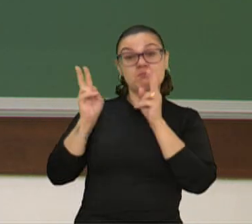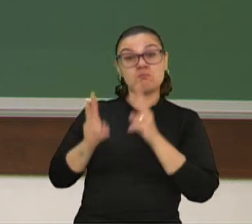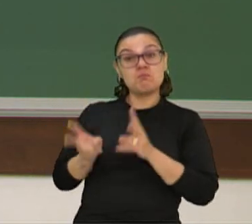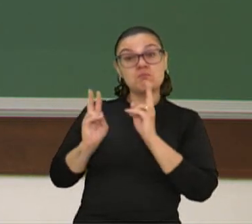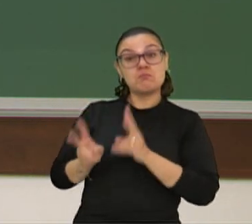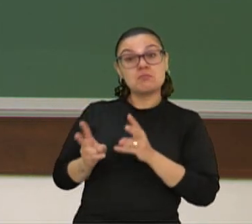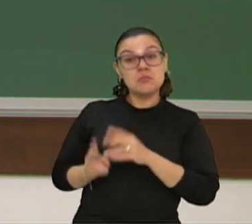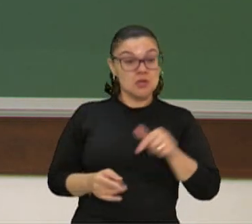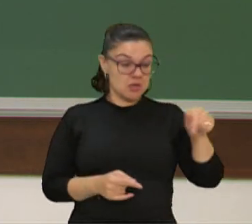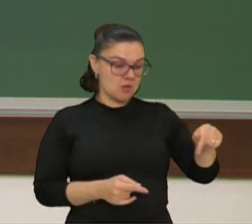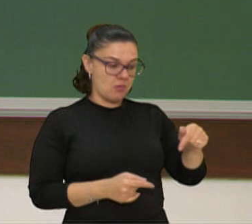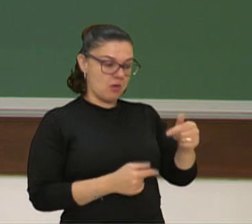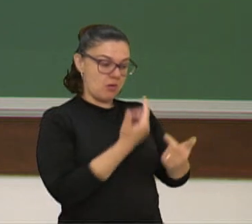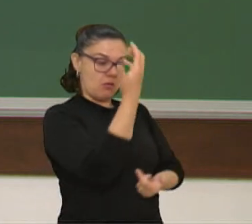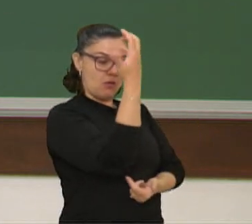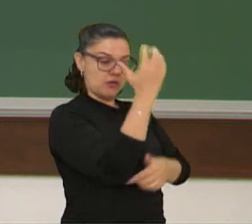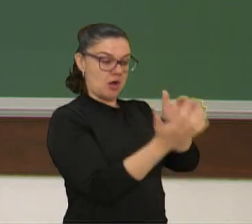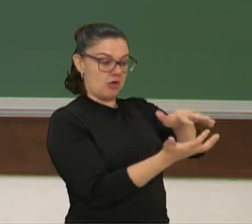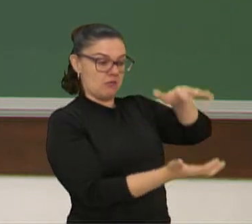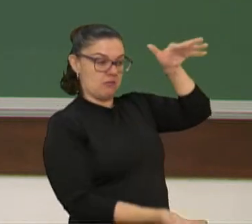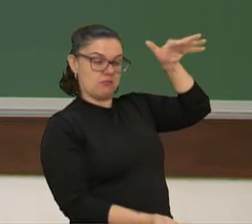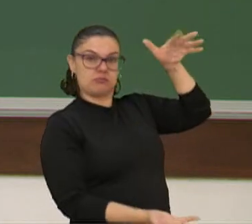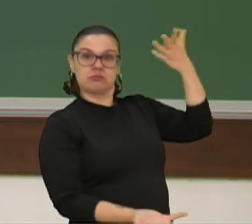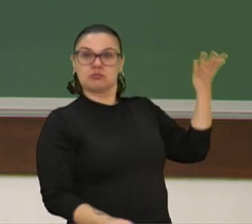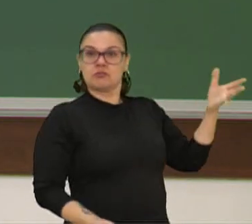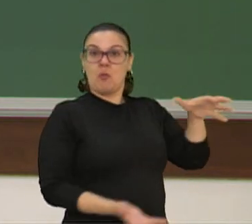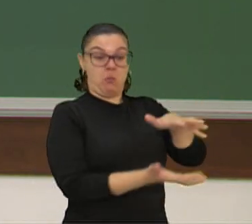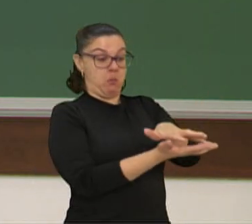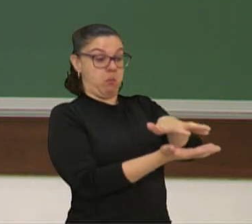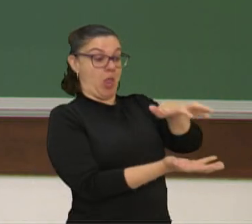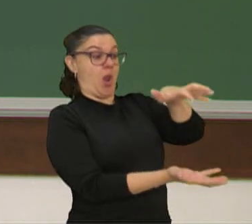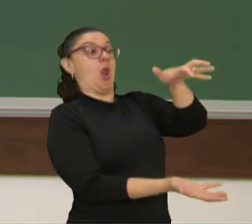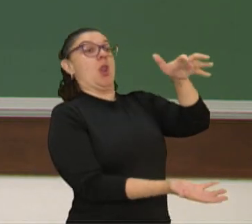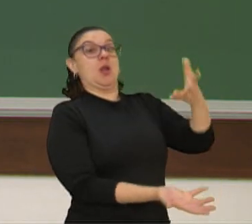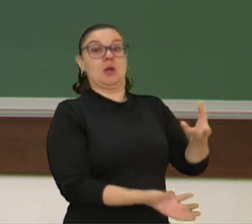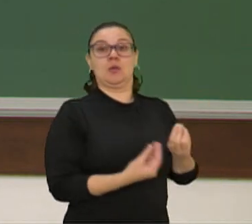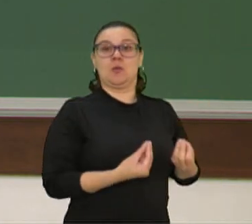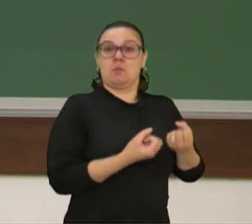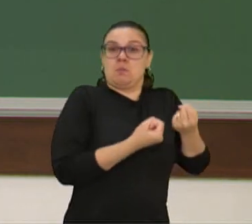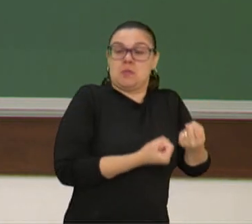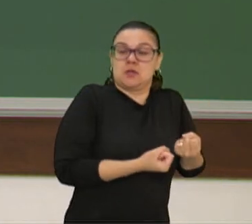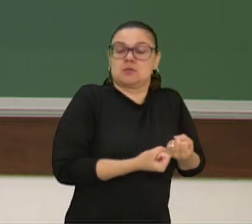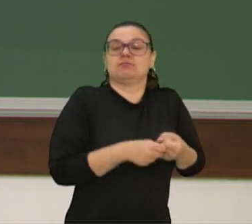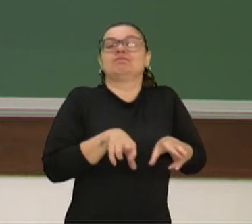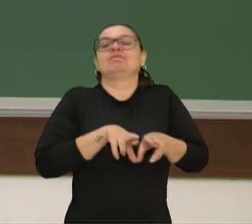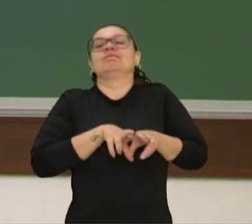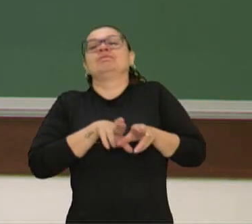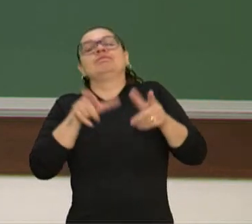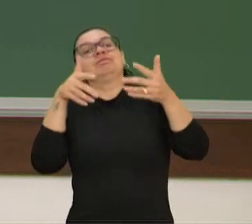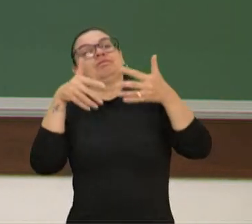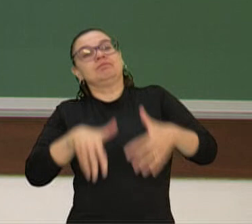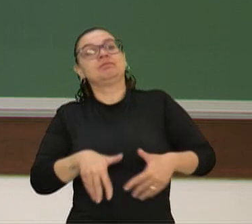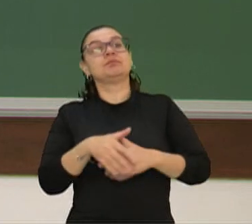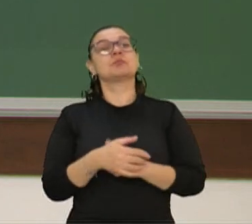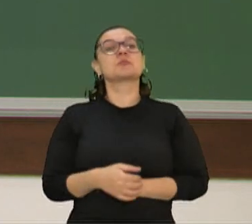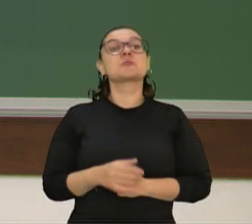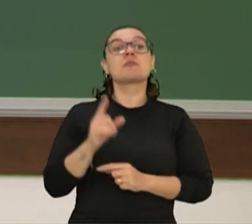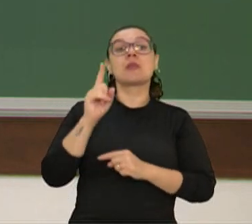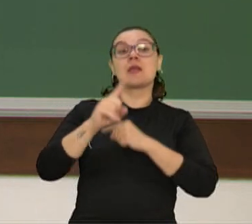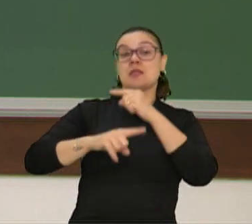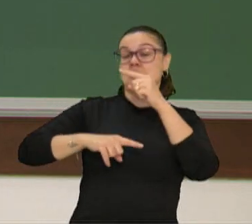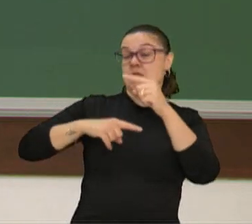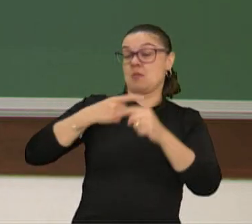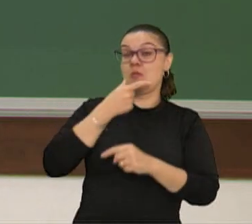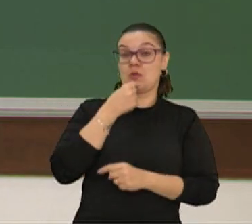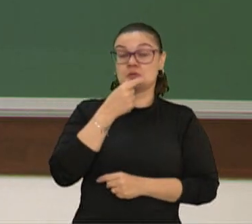jeito e a planta ganhou 10 vezes de peso, tem algo diferente acontecendo aí. Stefan